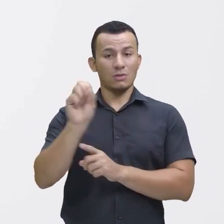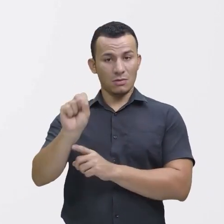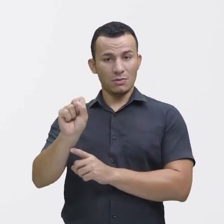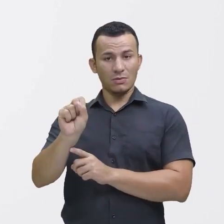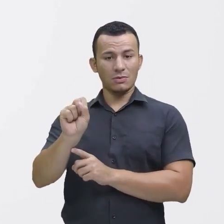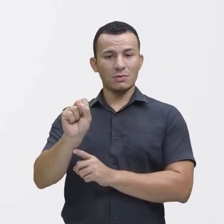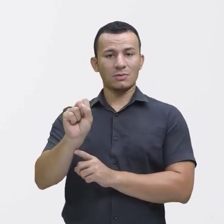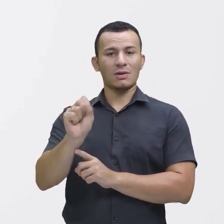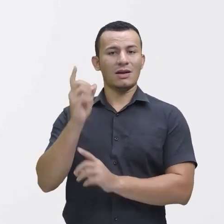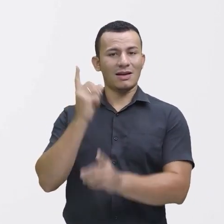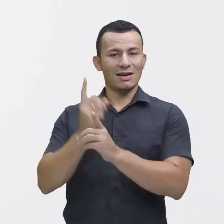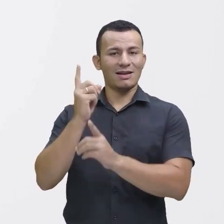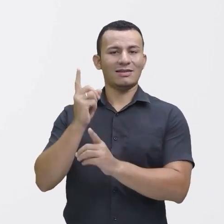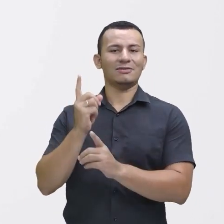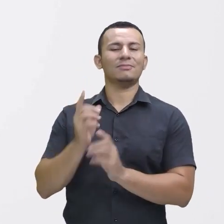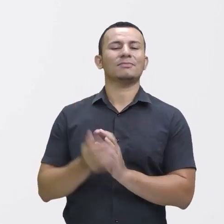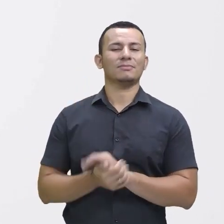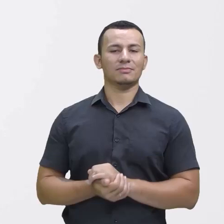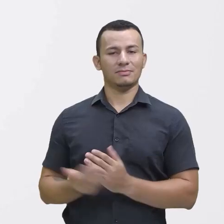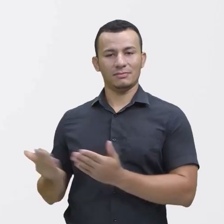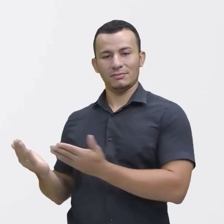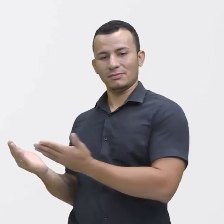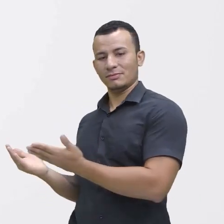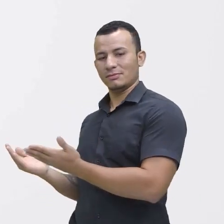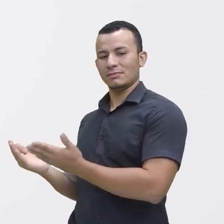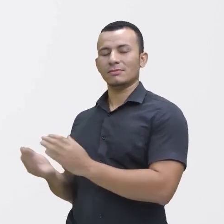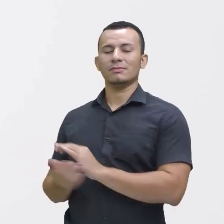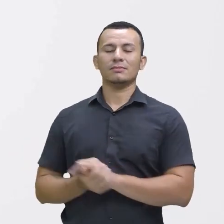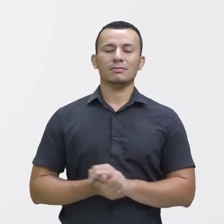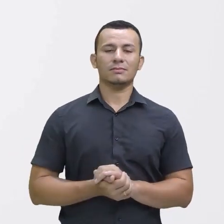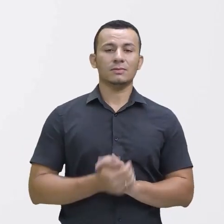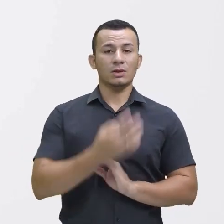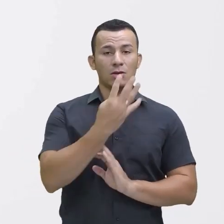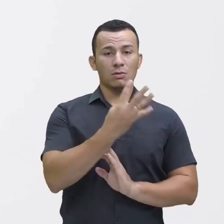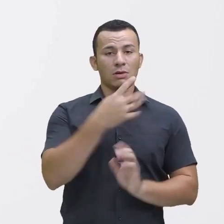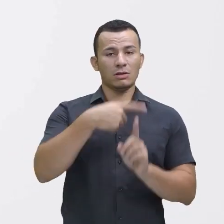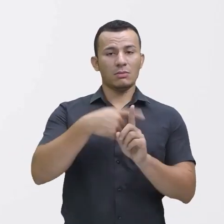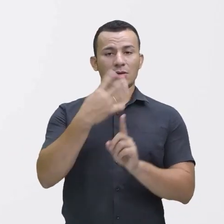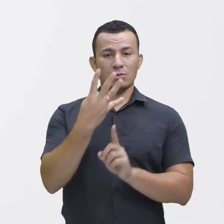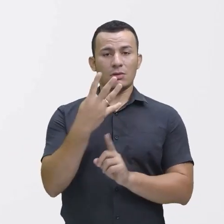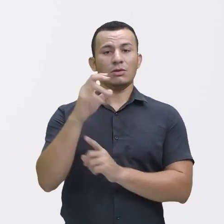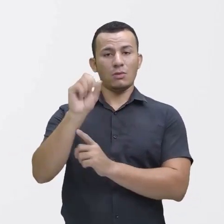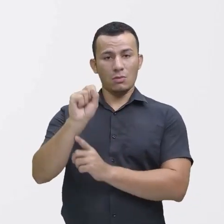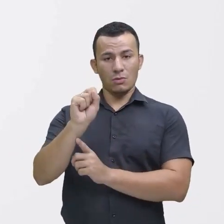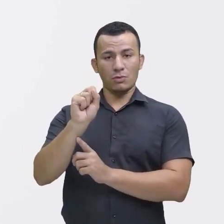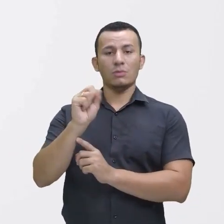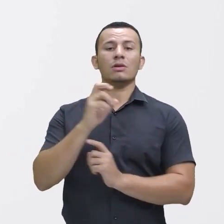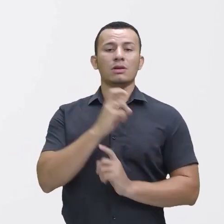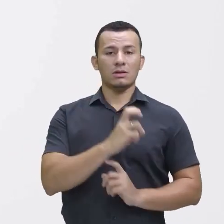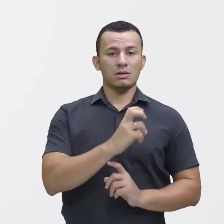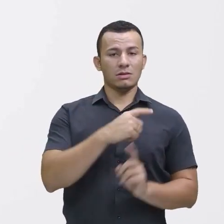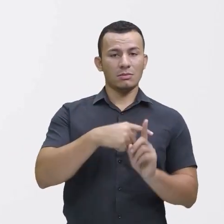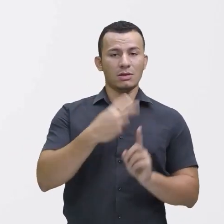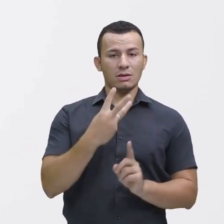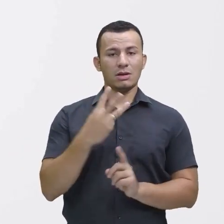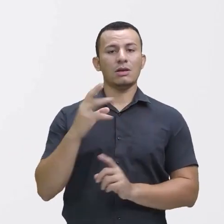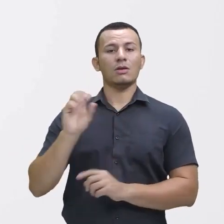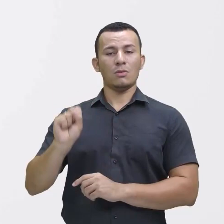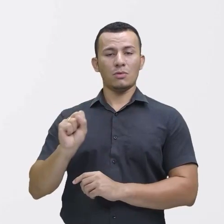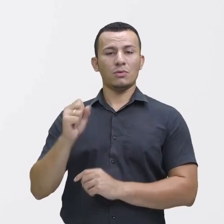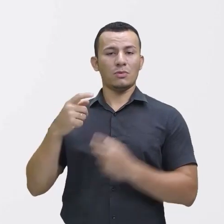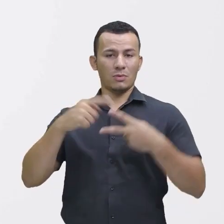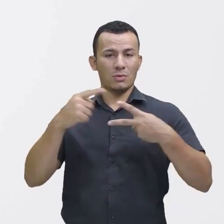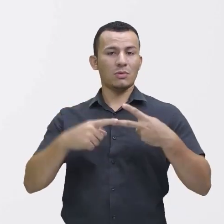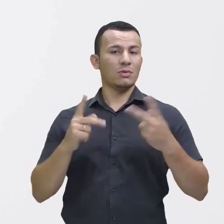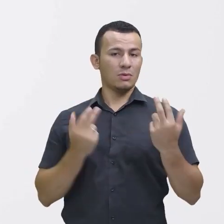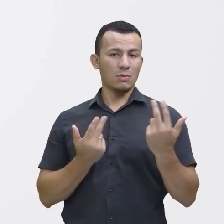Então, olha aqui, ó. Liguei. 4 mais 4, 8. 5 mais 3, 8. O mesmo resultado. Vamos para o próximo. 3 mais